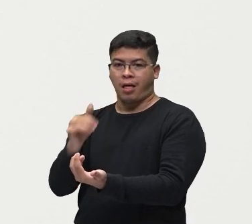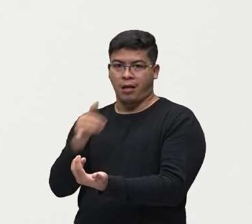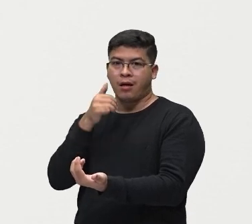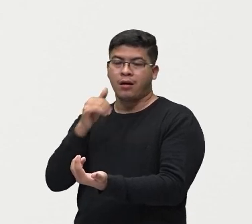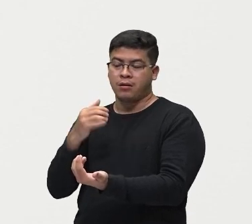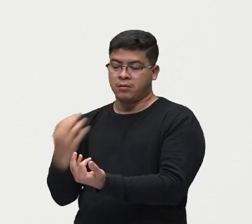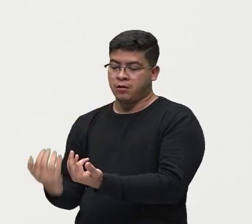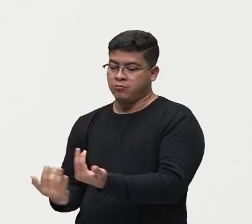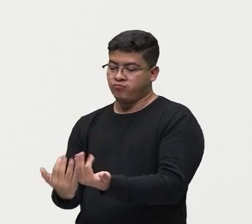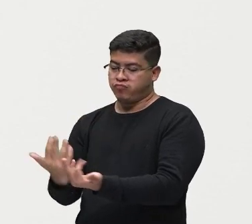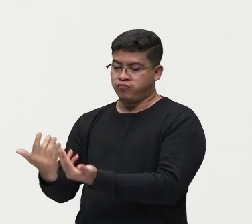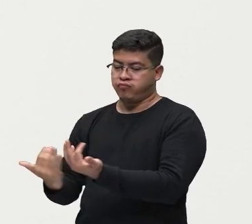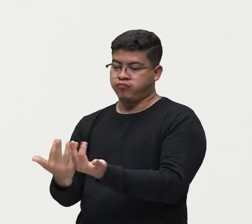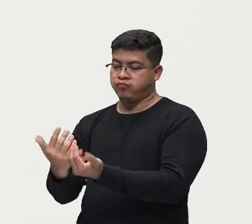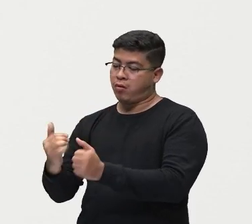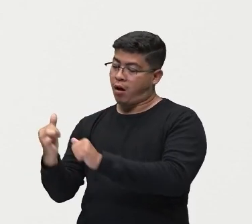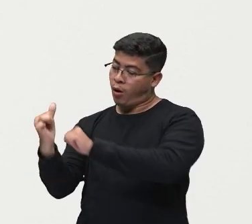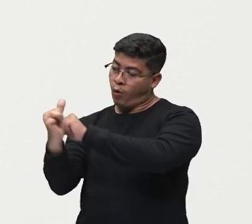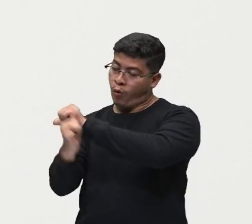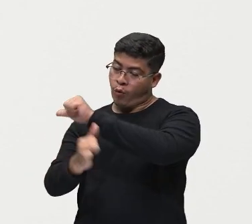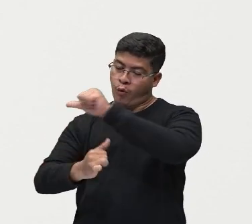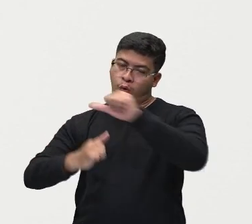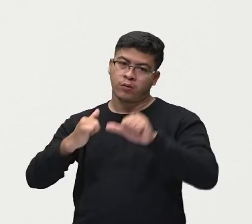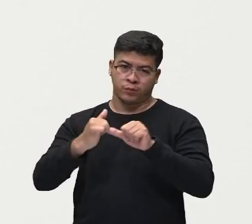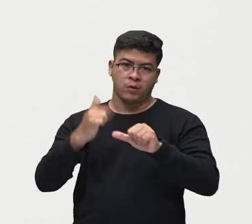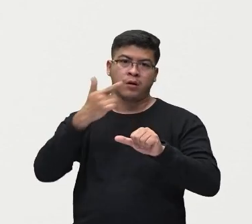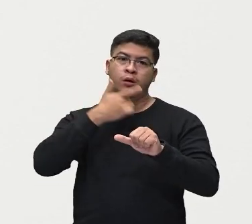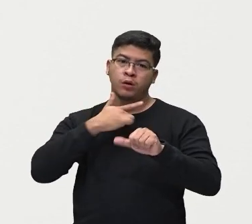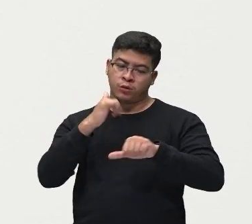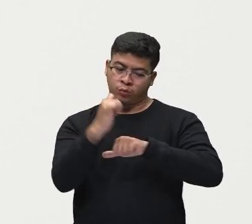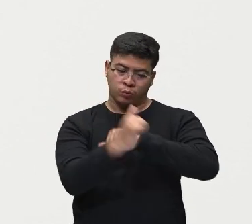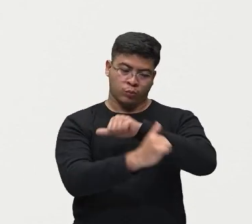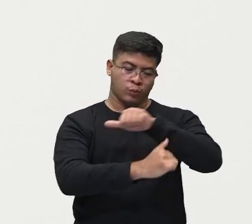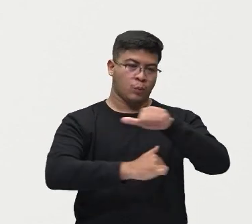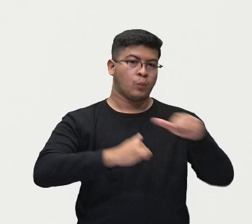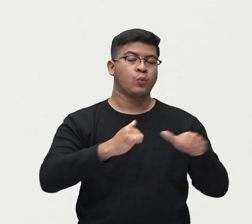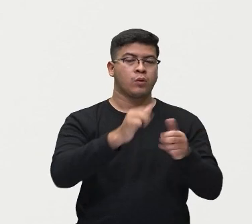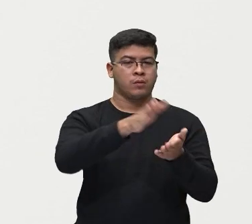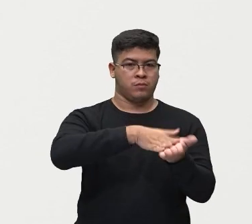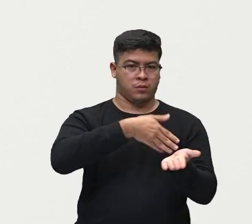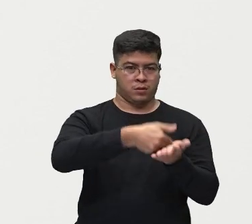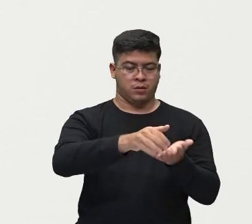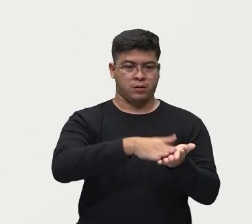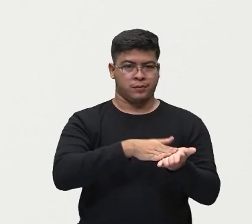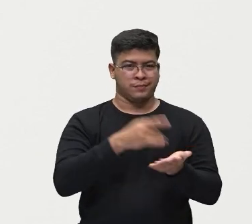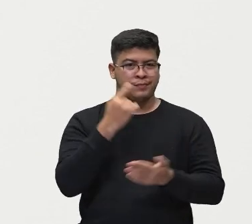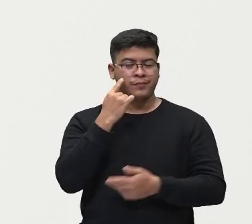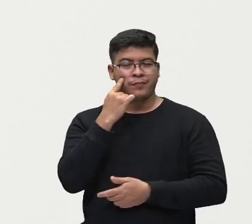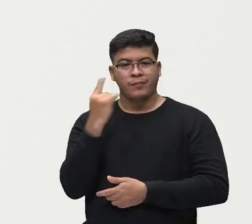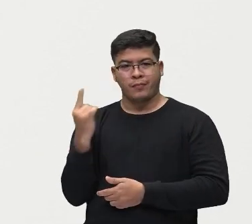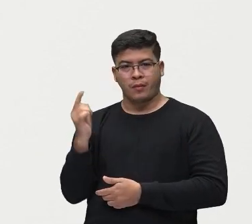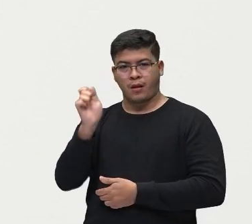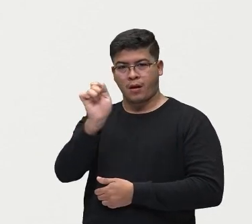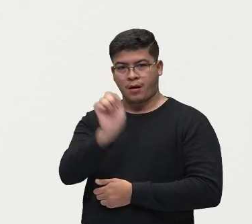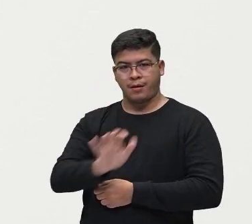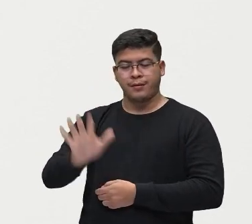outras aplicabilidades da termodinâmica. Aqui nessa primeira imagem, a gente